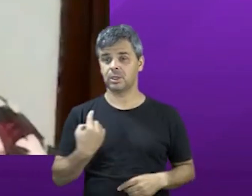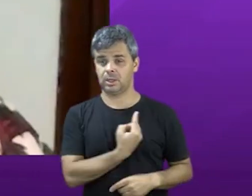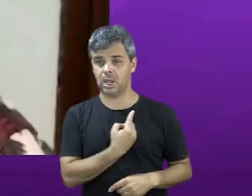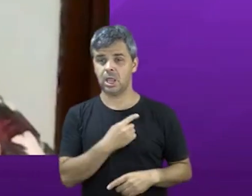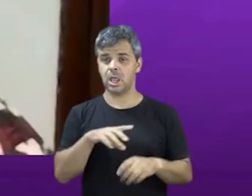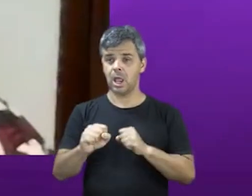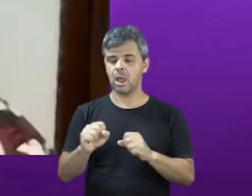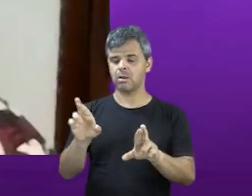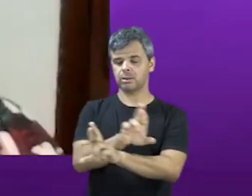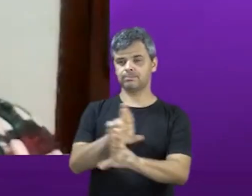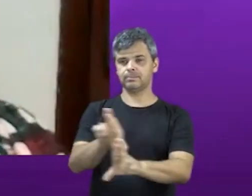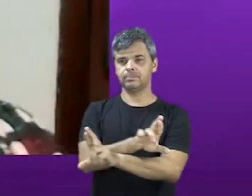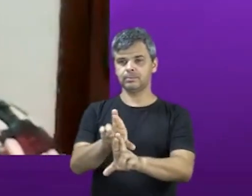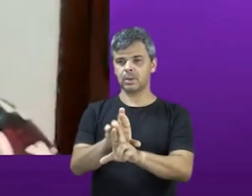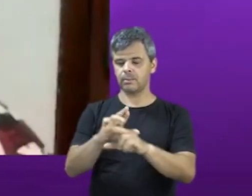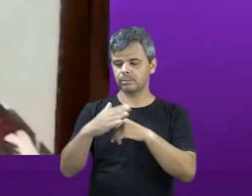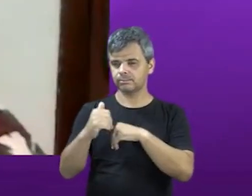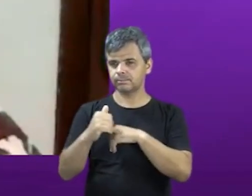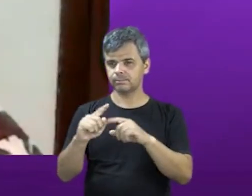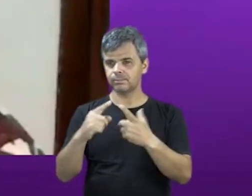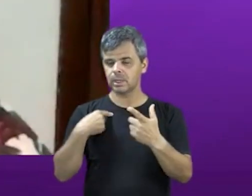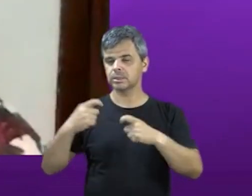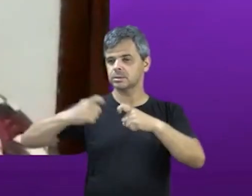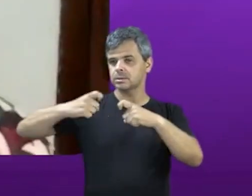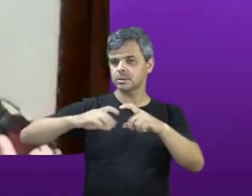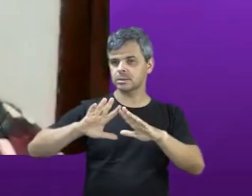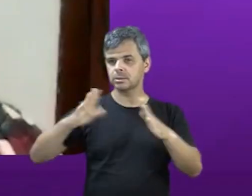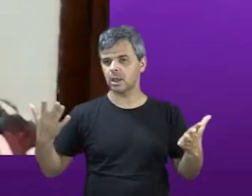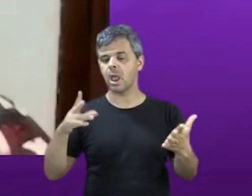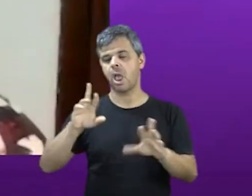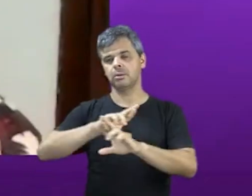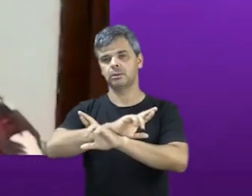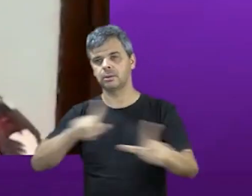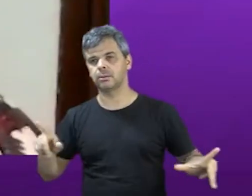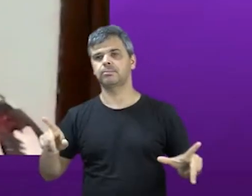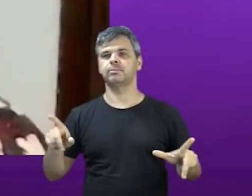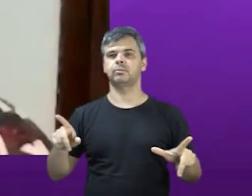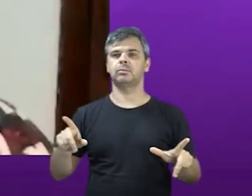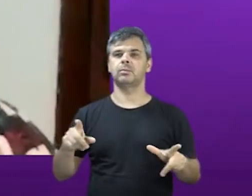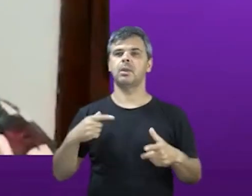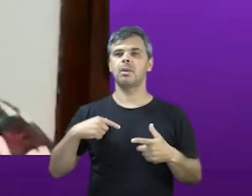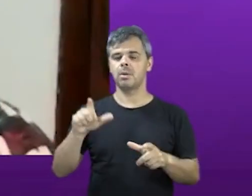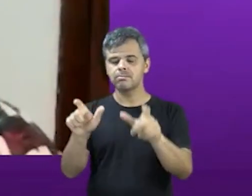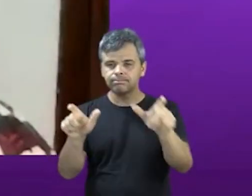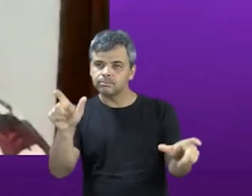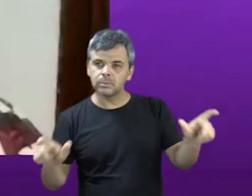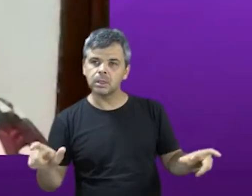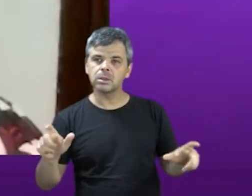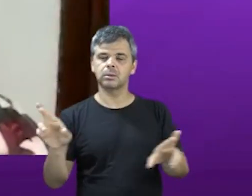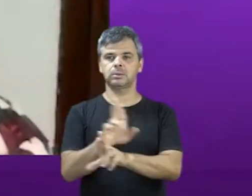nossa forma de se relacionar afetivamente e sexualmente, ela é diferente para cada pessoa que a